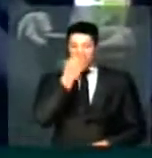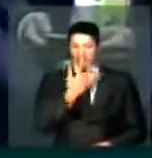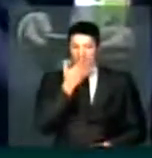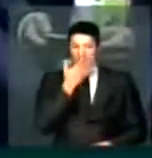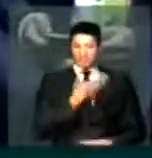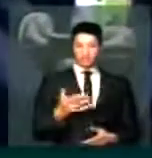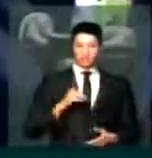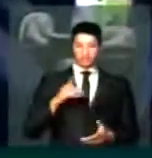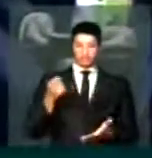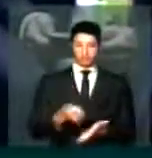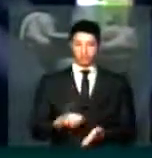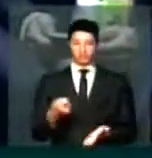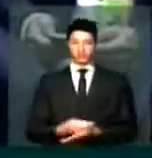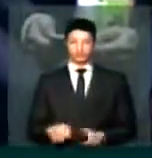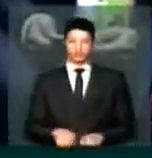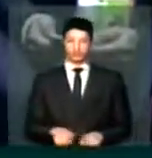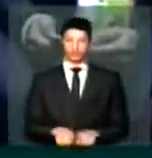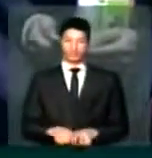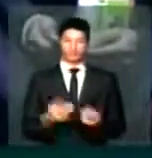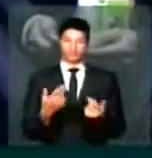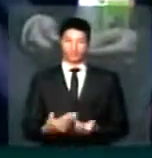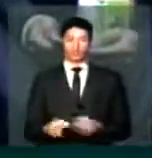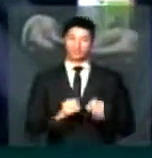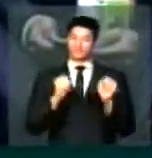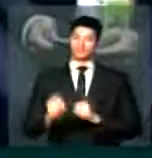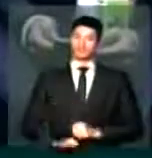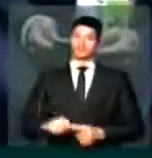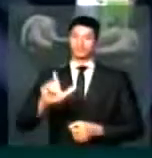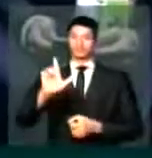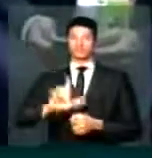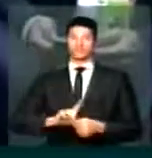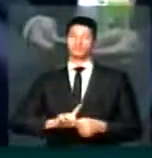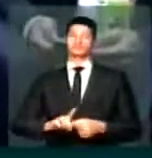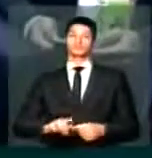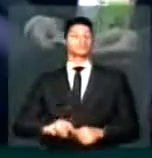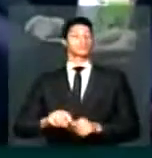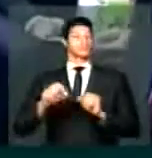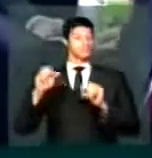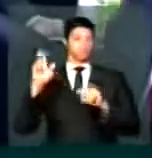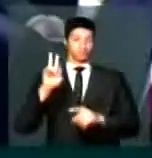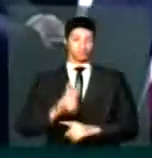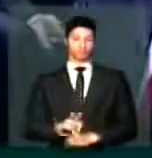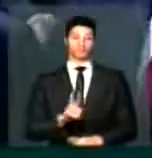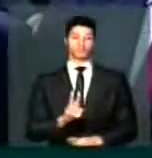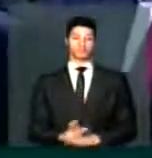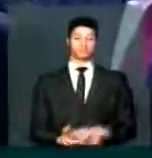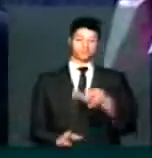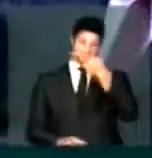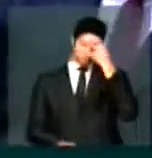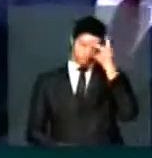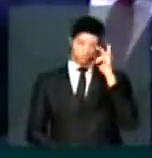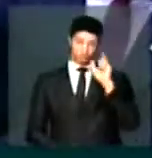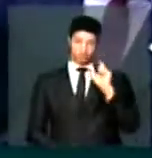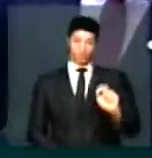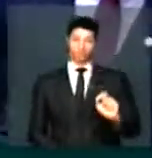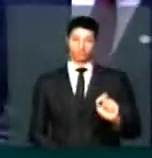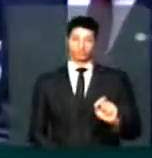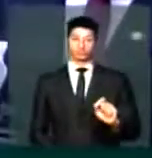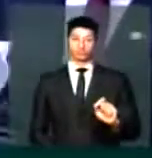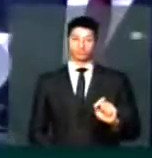nós temos a obrigação também, como poder legislativo, de proteger aqueles que